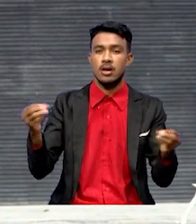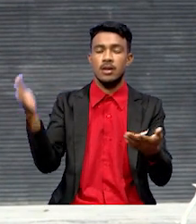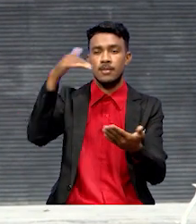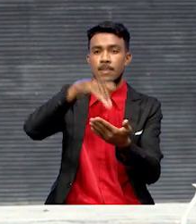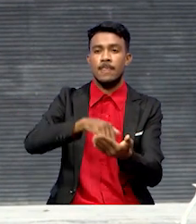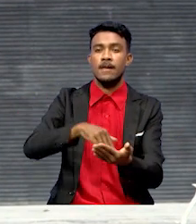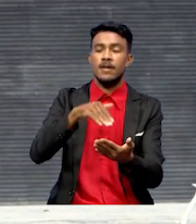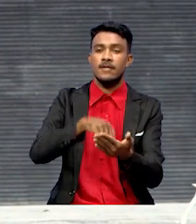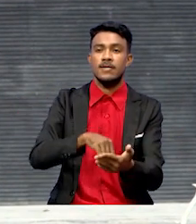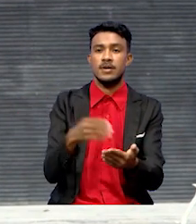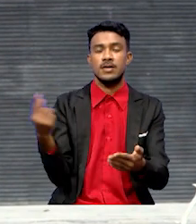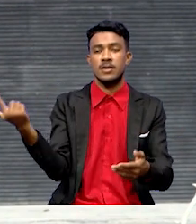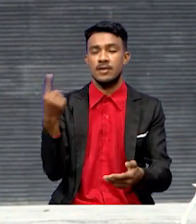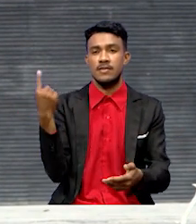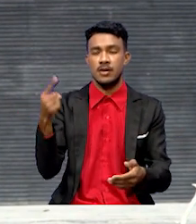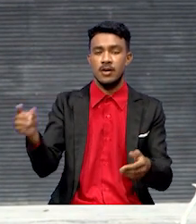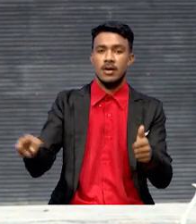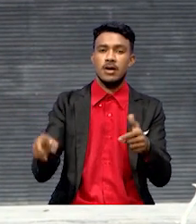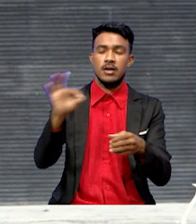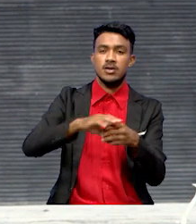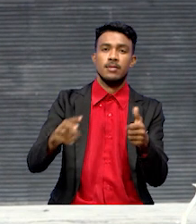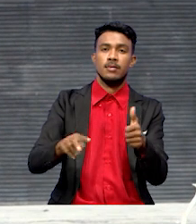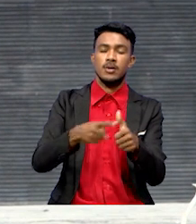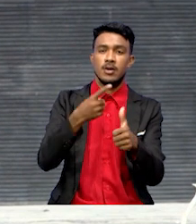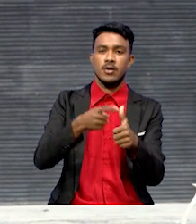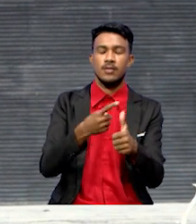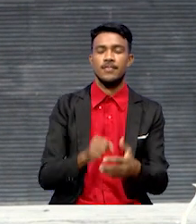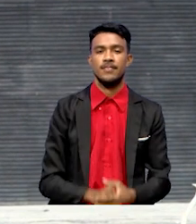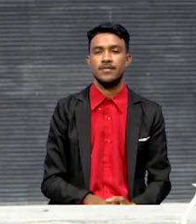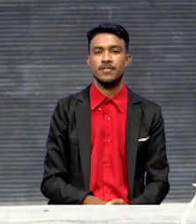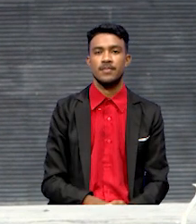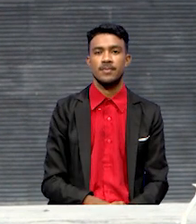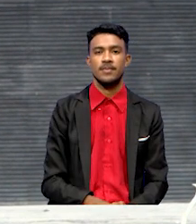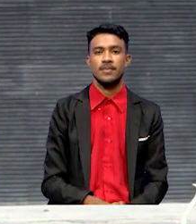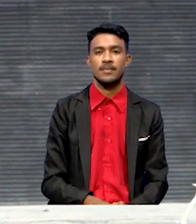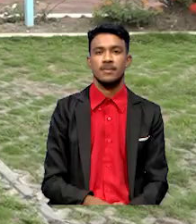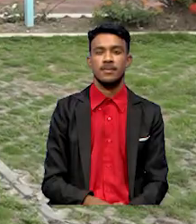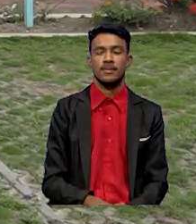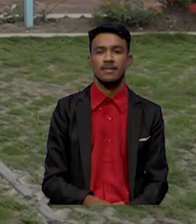falhanso ne bemoso e eleição primeira volta. Equipa cobertura, GMN.